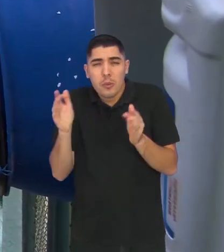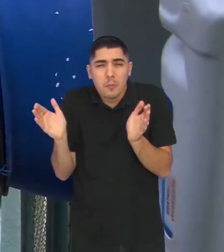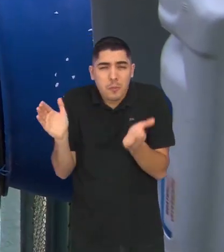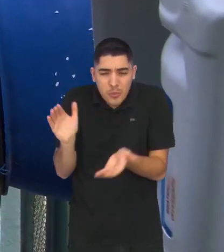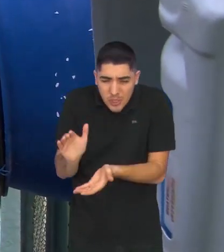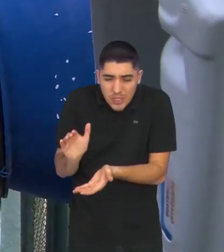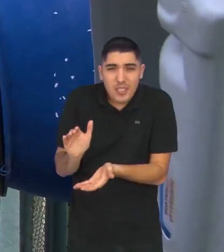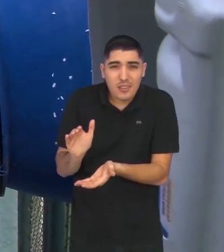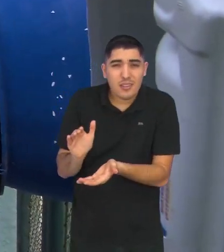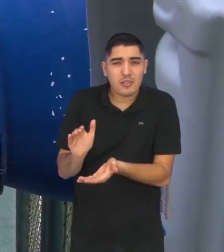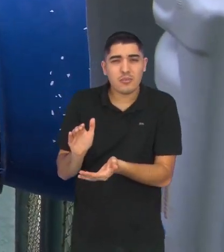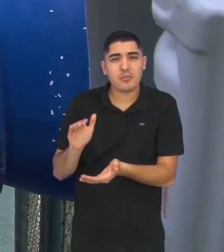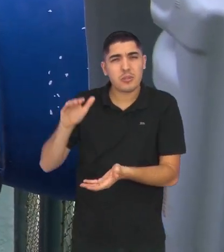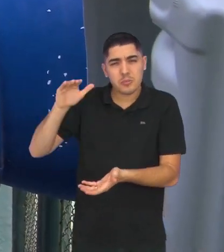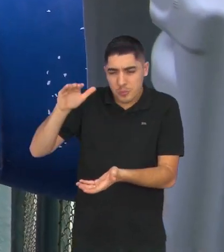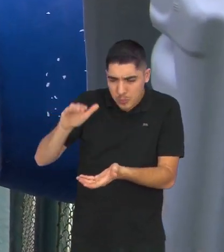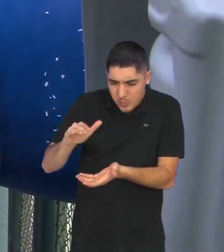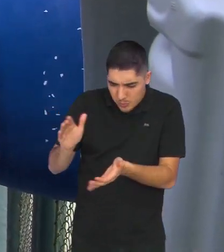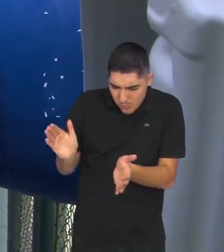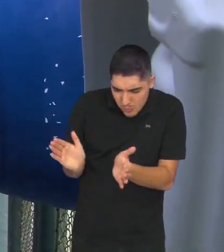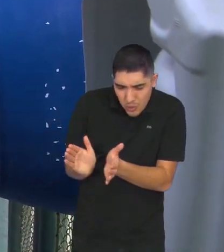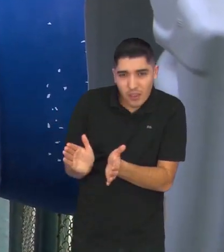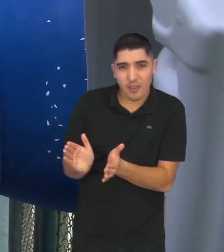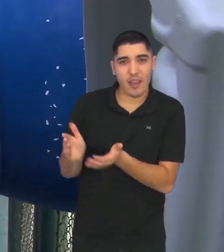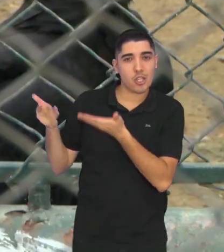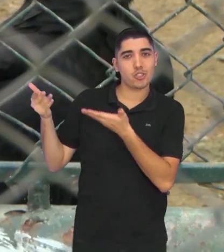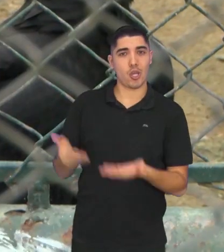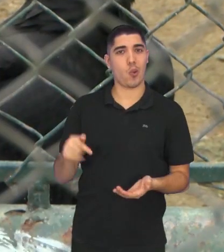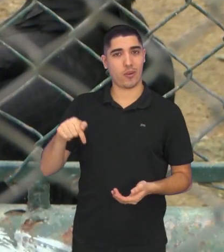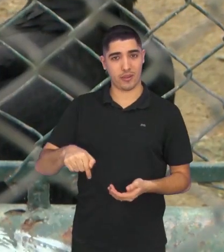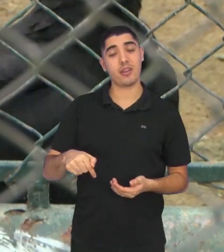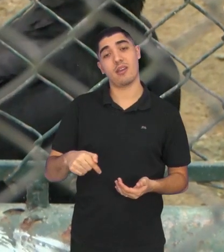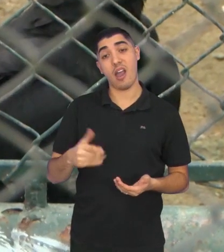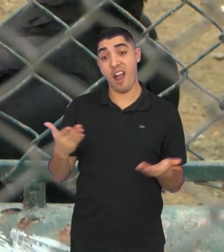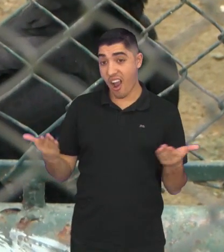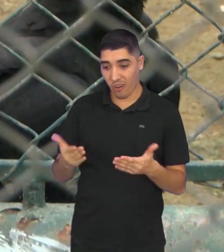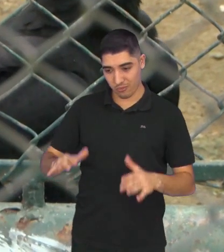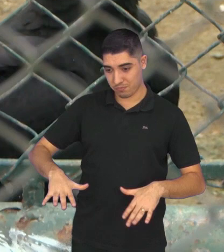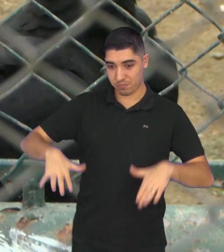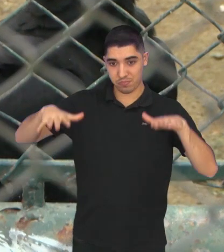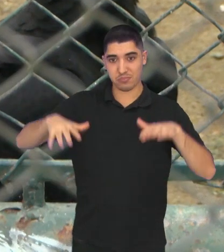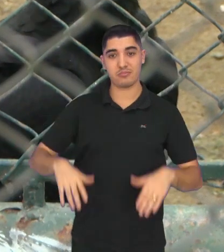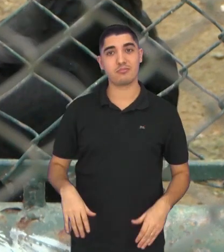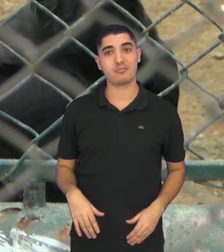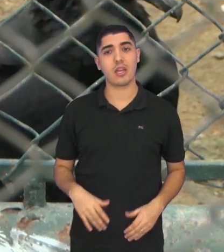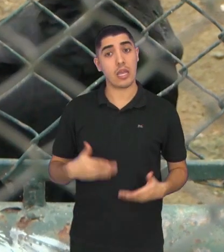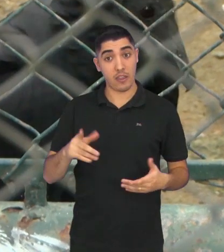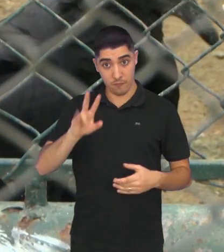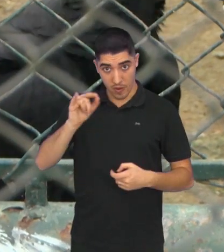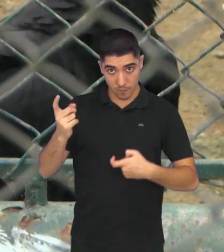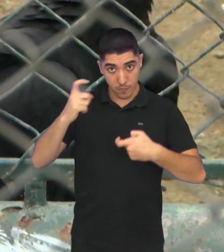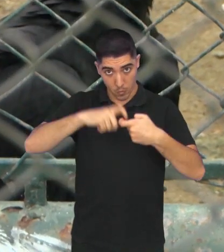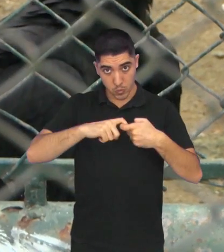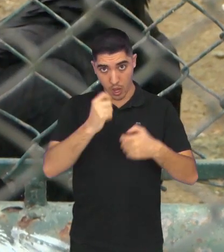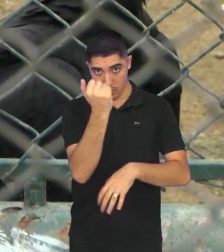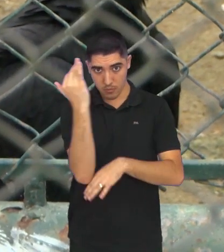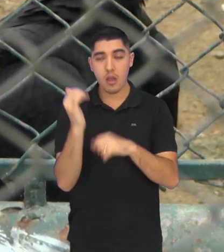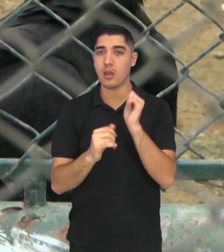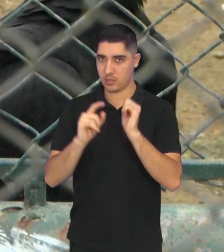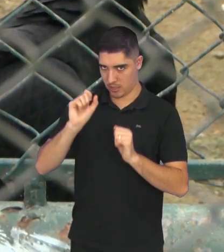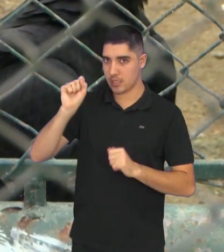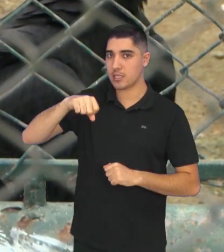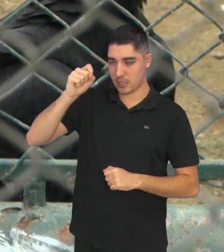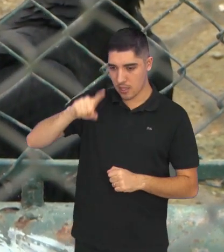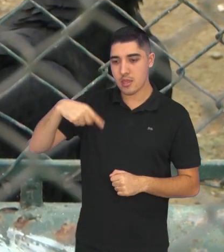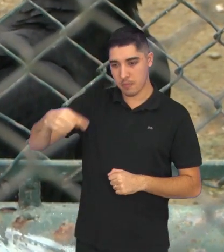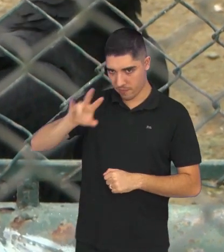pequenininho, assim, bem filhote mesmo. E hoje eles estão assim. E já estão prestes para voltar, logo Sim, deve